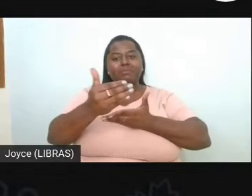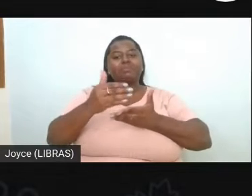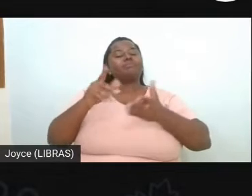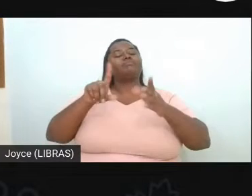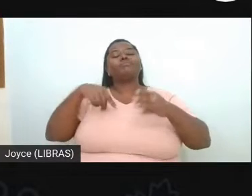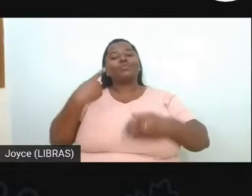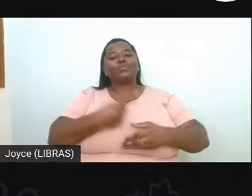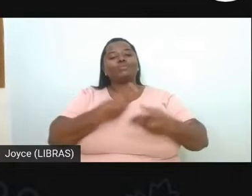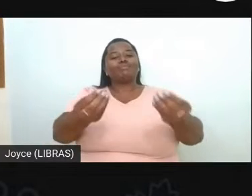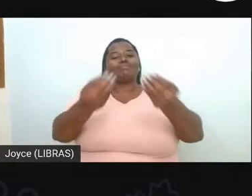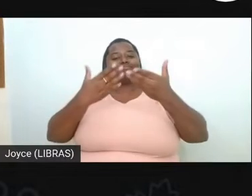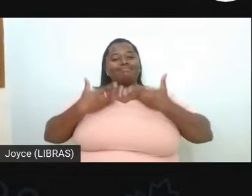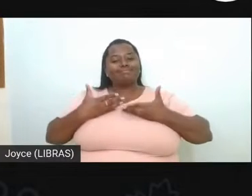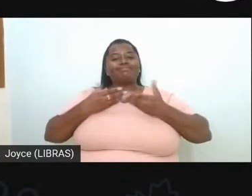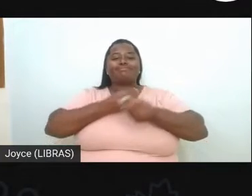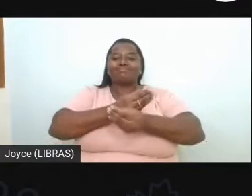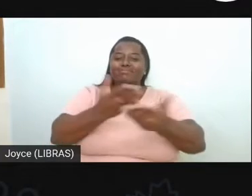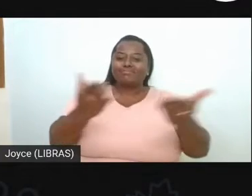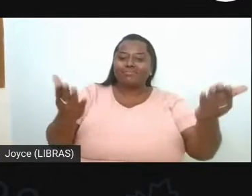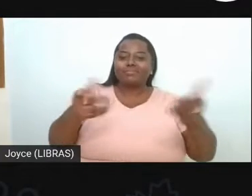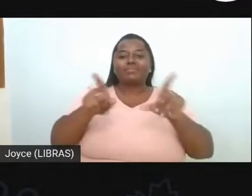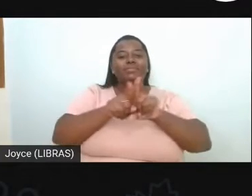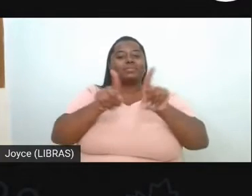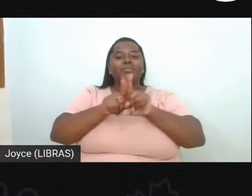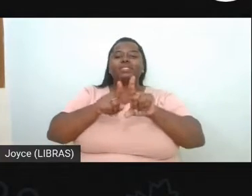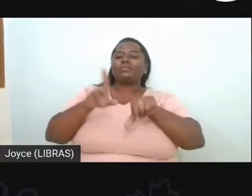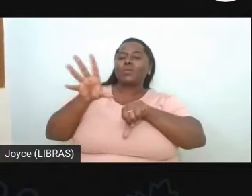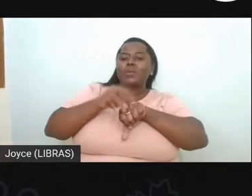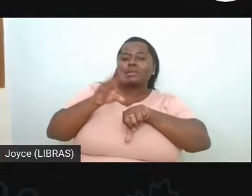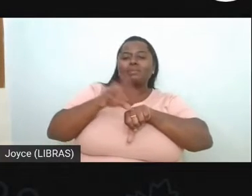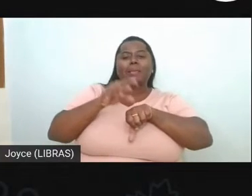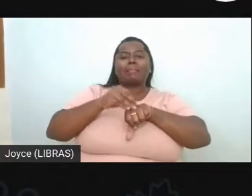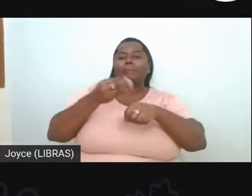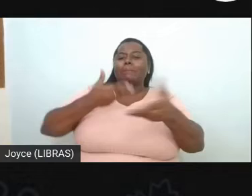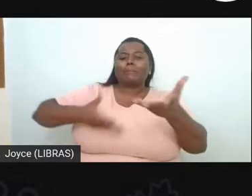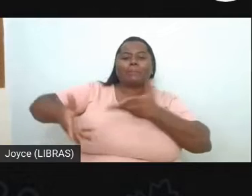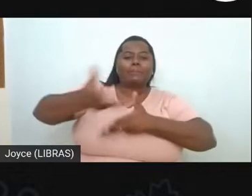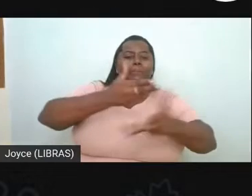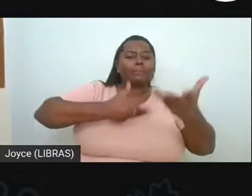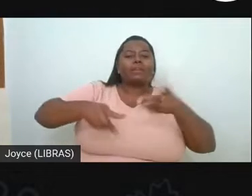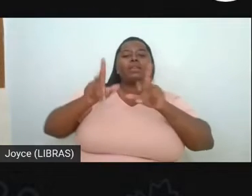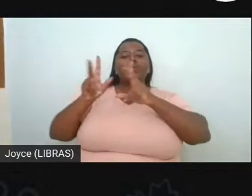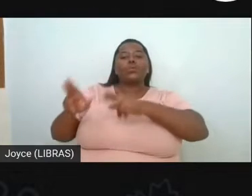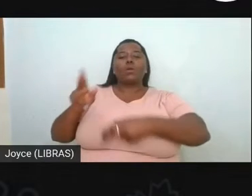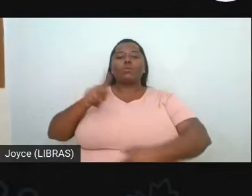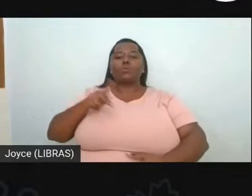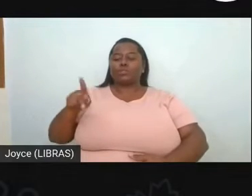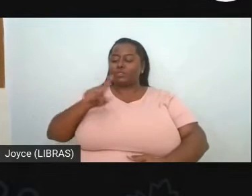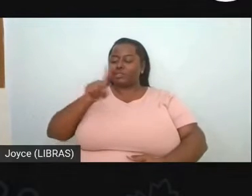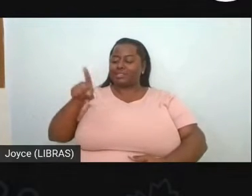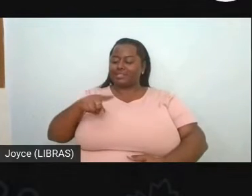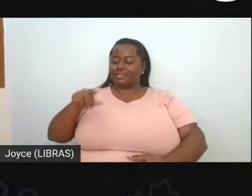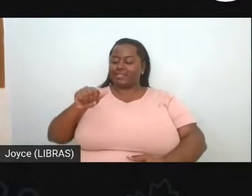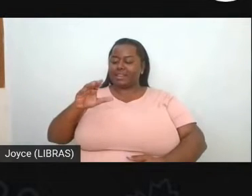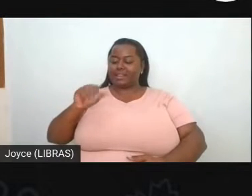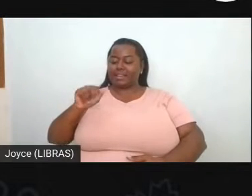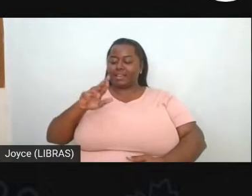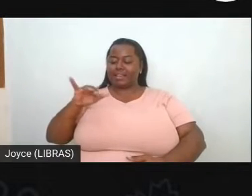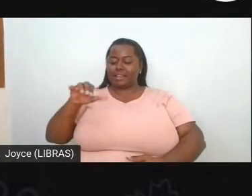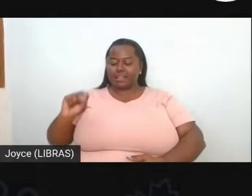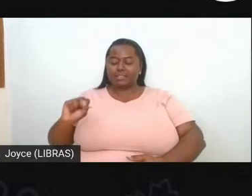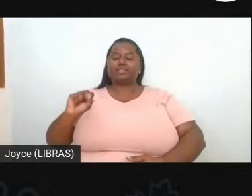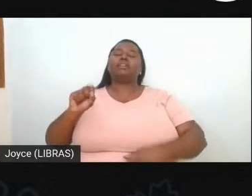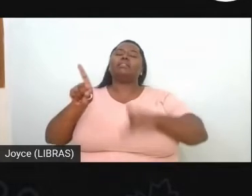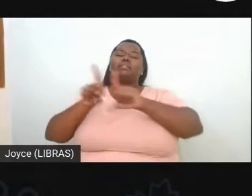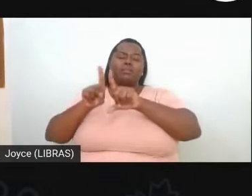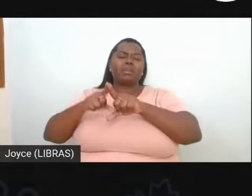brindar com mais um banho de conhecimento, assim como o professor Zacarias já nos deixou aqui, os outros dias têm sido, para